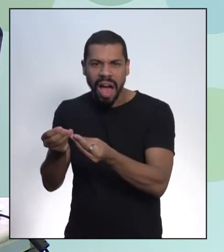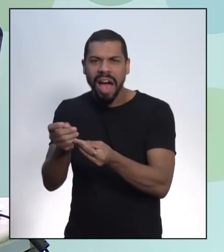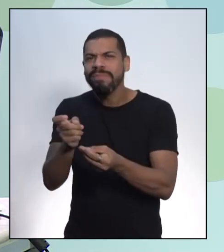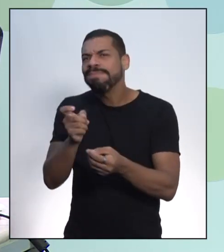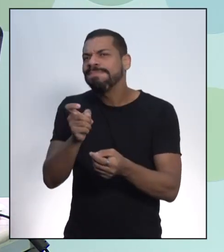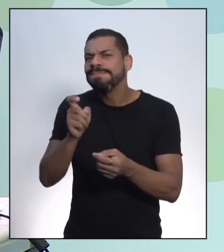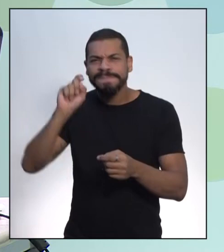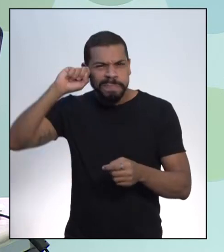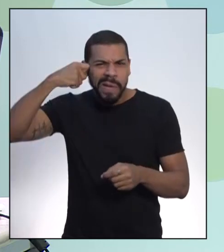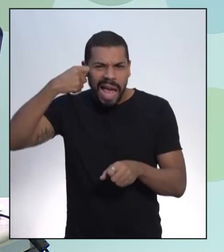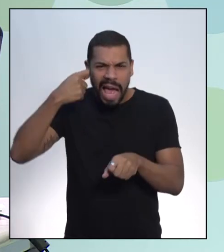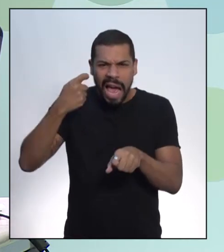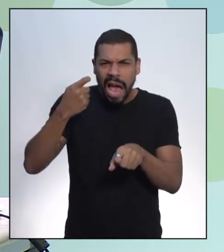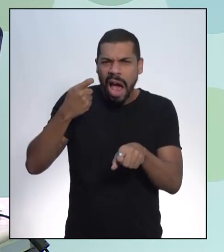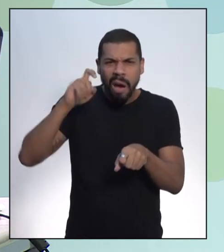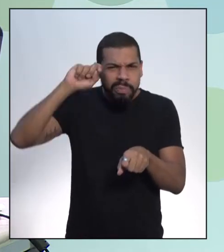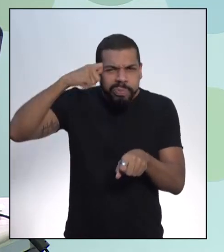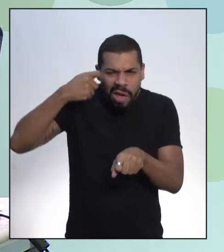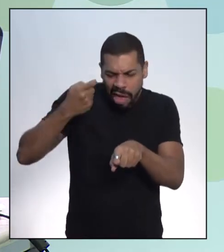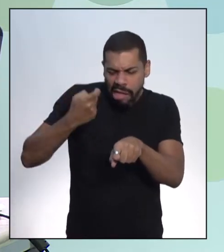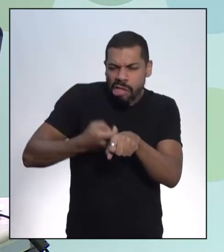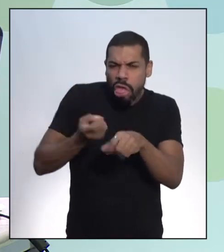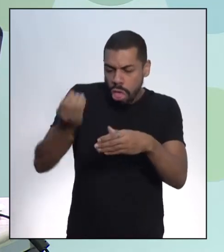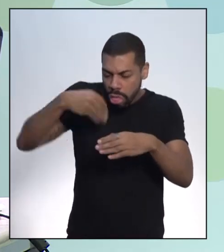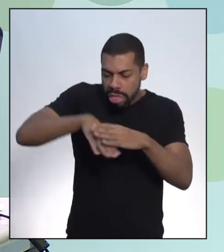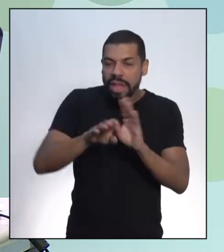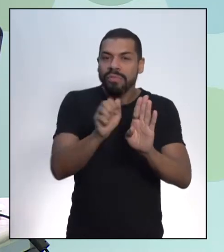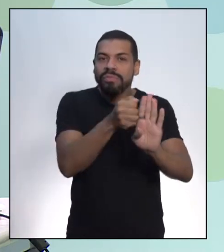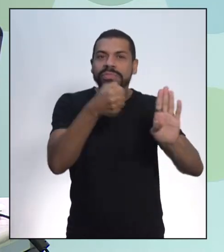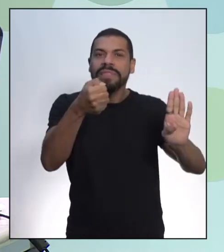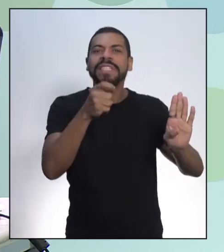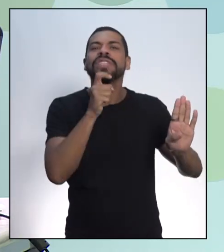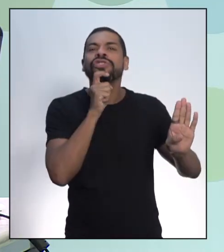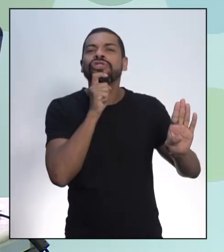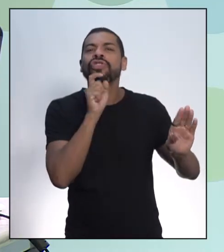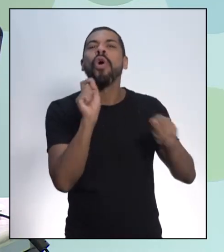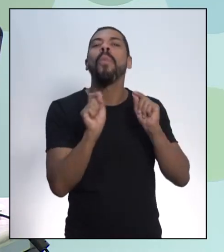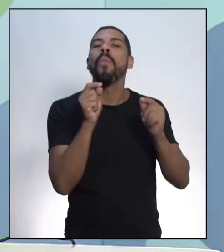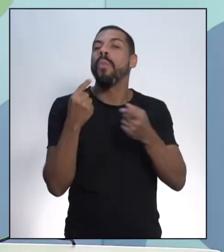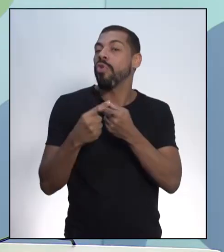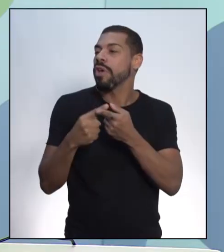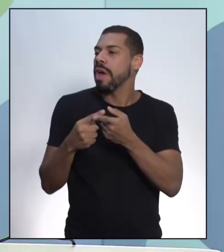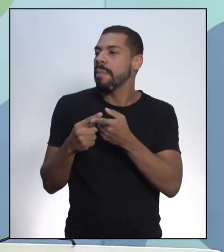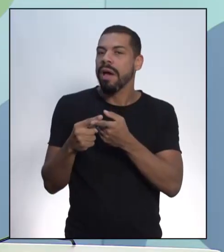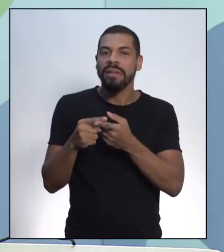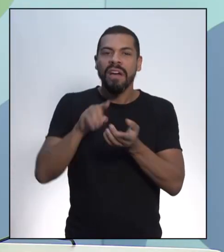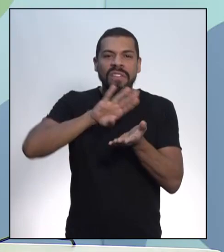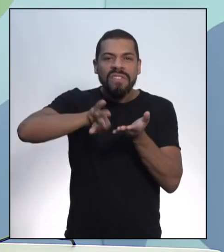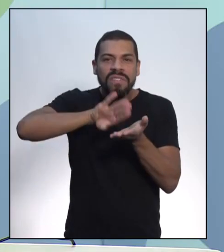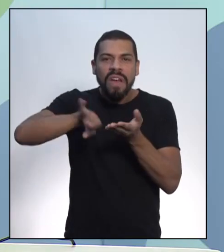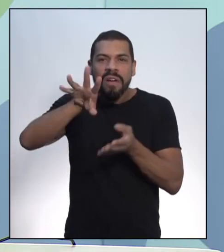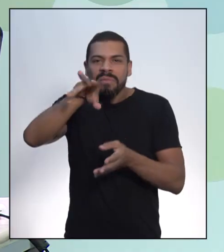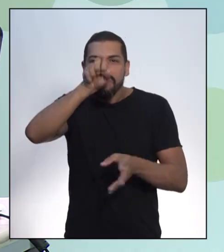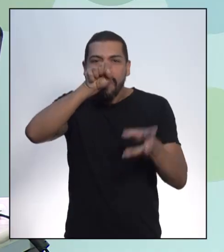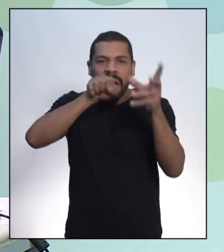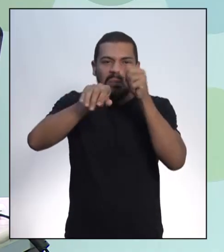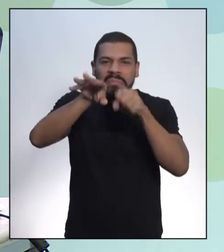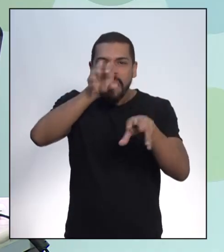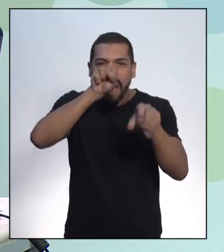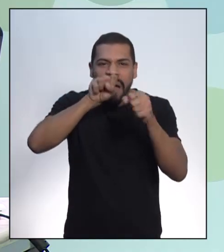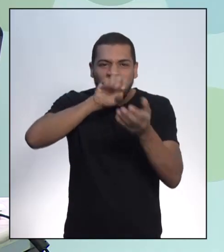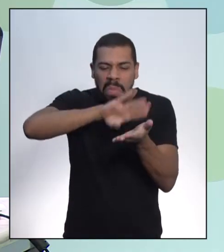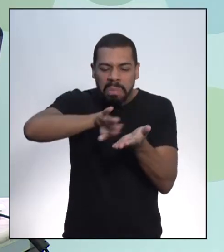de vocês não coloca lá um potinho com um pedaço de carvão dentro? Para que é que a tua mãe fala para isso, né? Não é para tirar o cheiro da geladeira, porque você acaba deixando